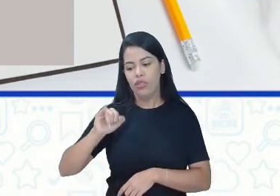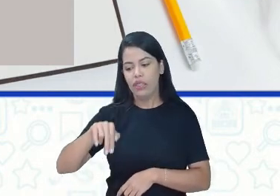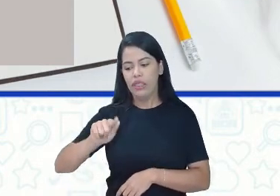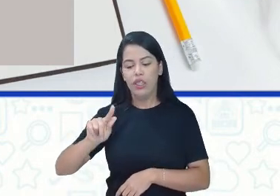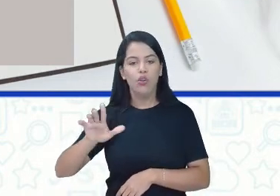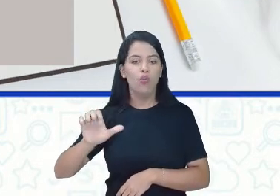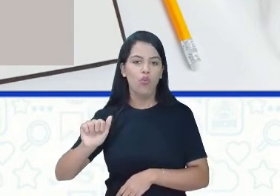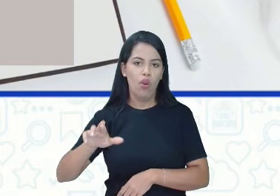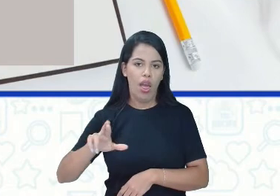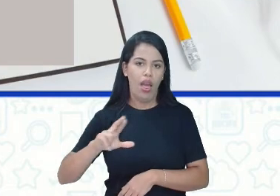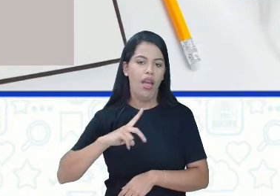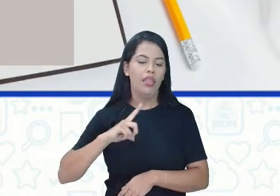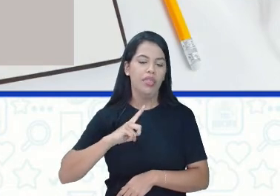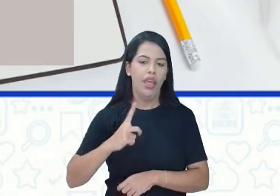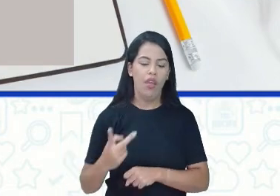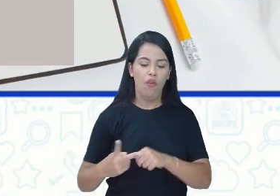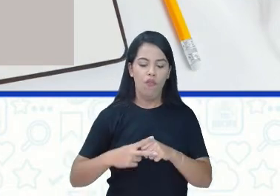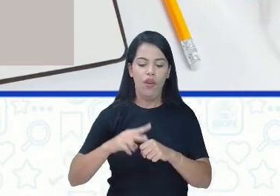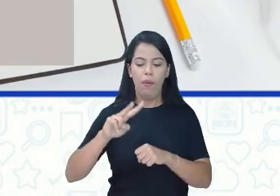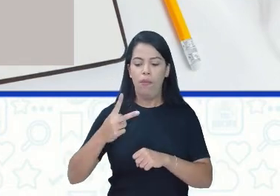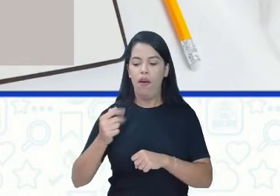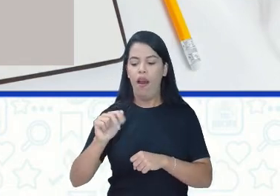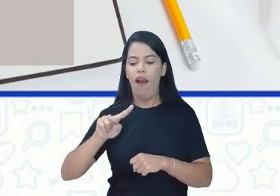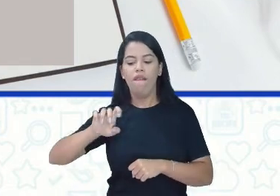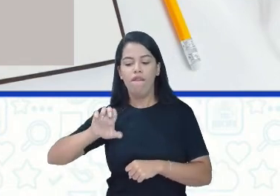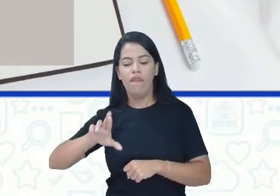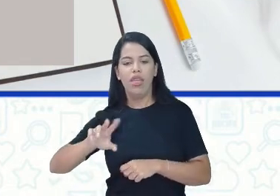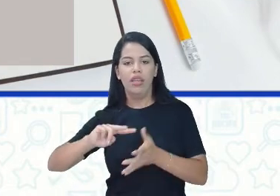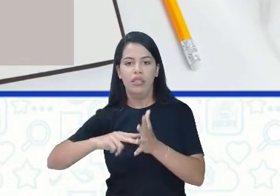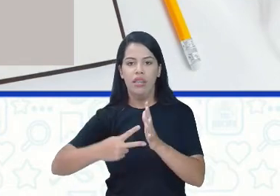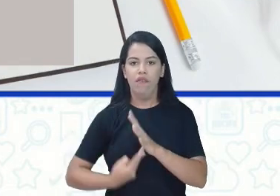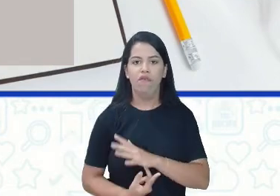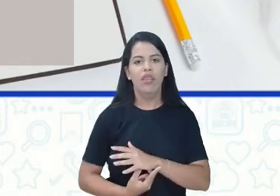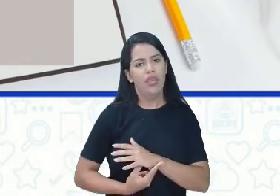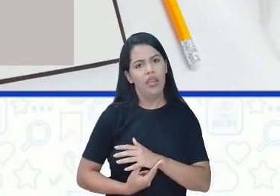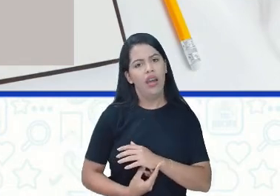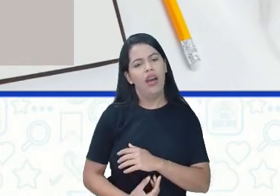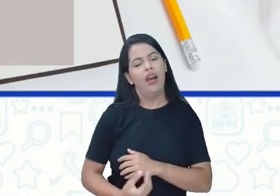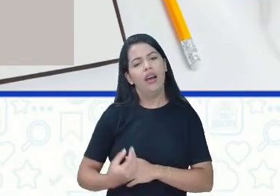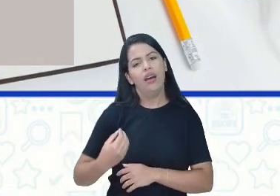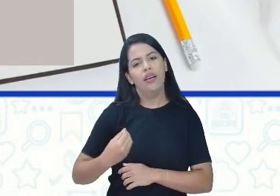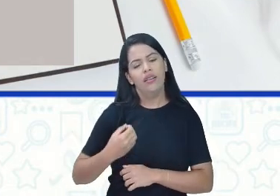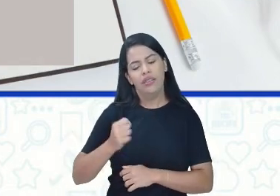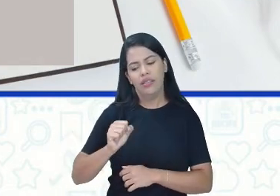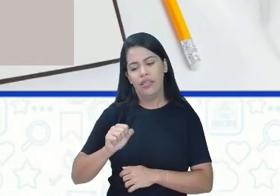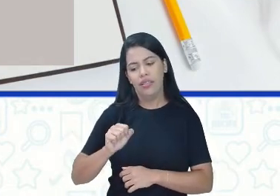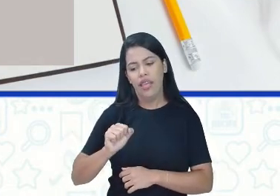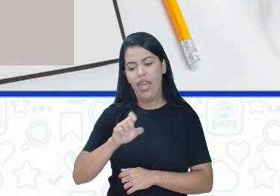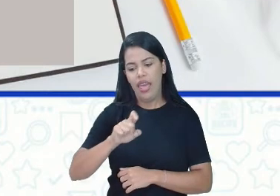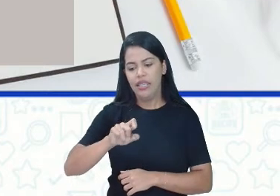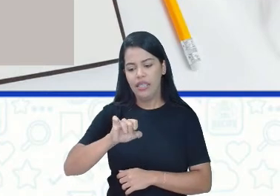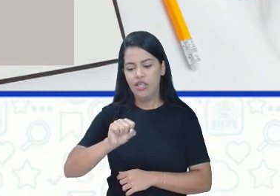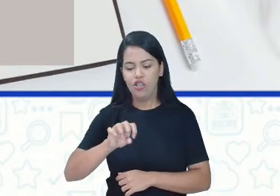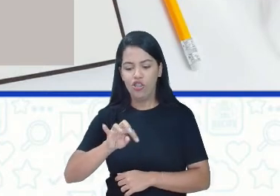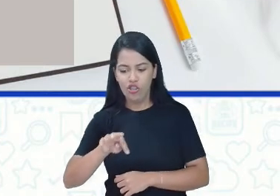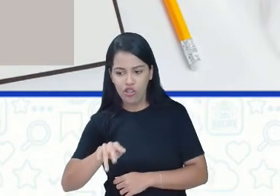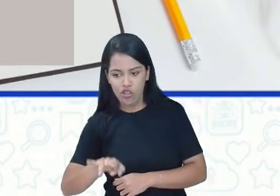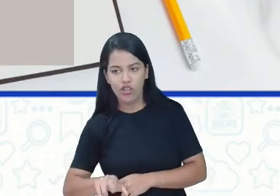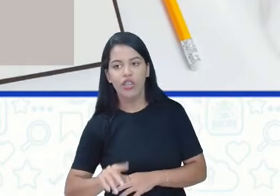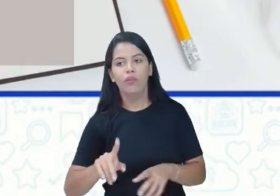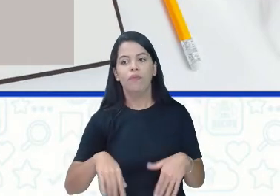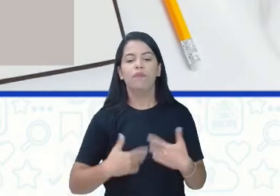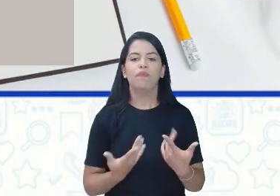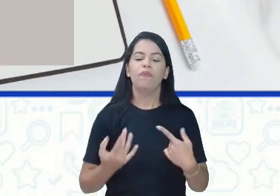verbo haver, apenas no sentido de existir, tá, minha gente? O verbo fazer, quando indica tempo decorrido, e o verbo que